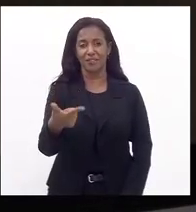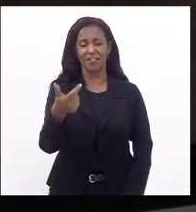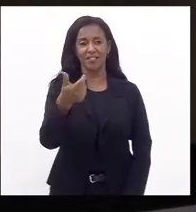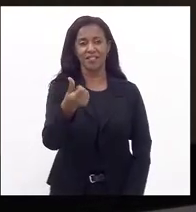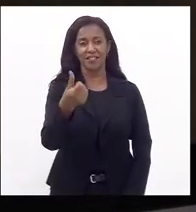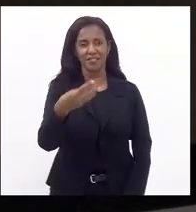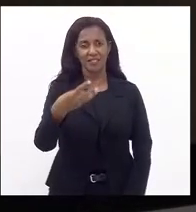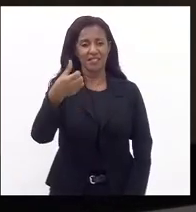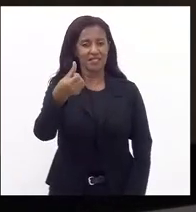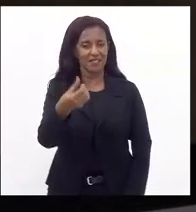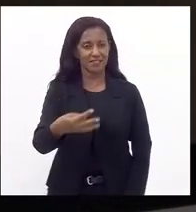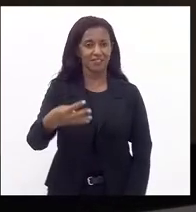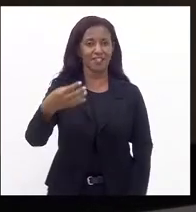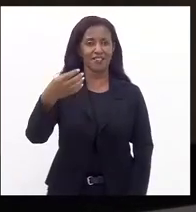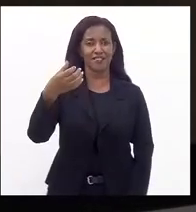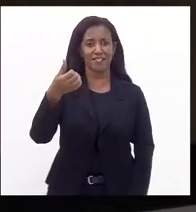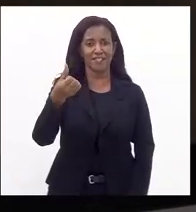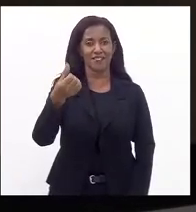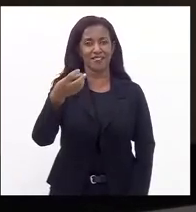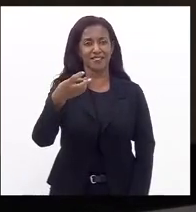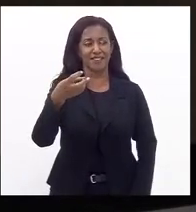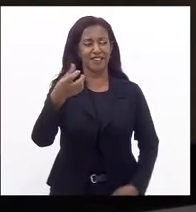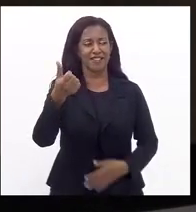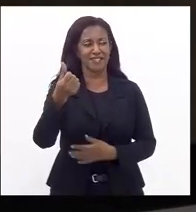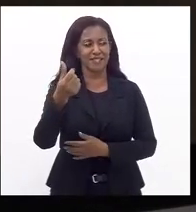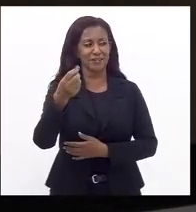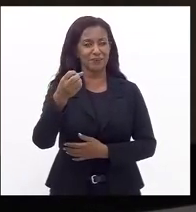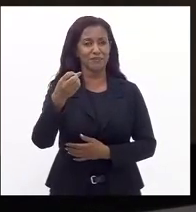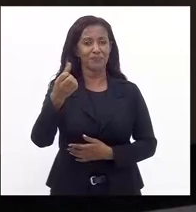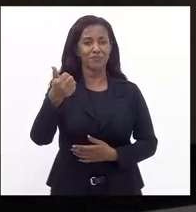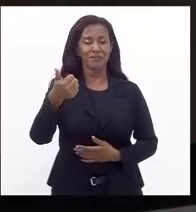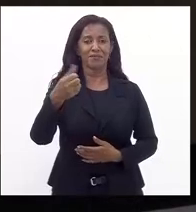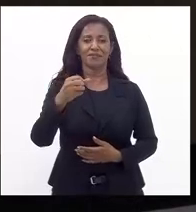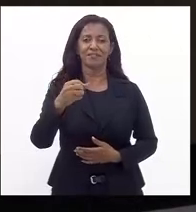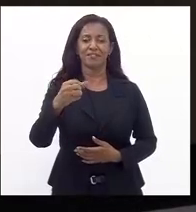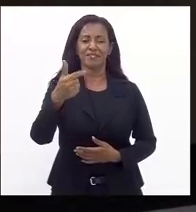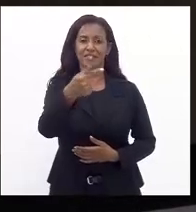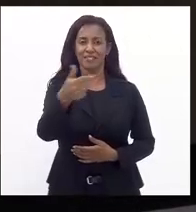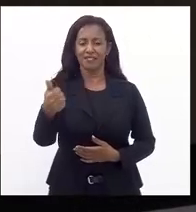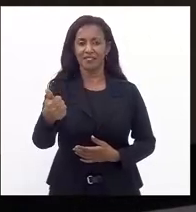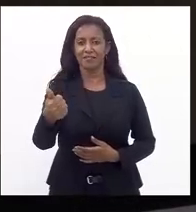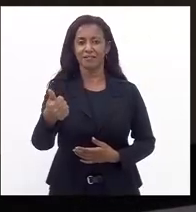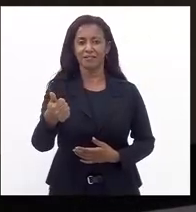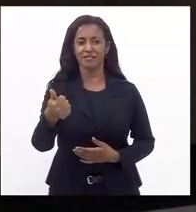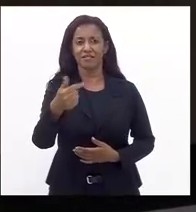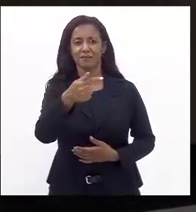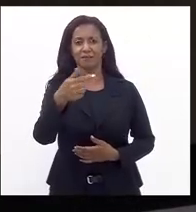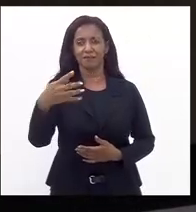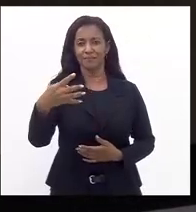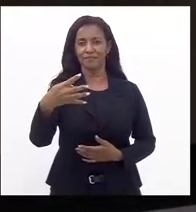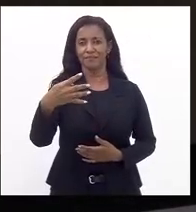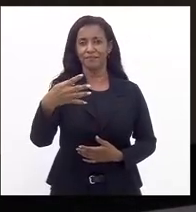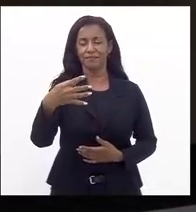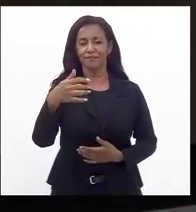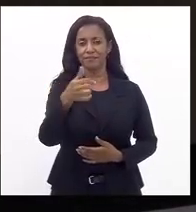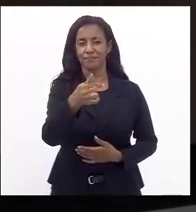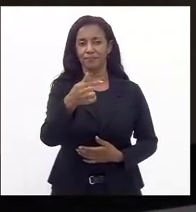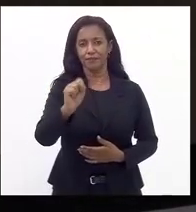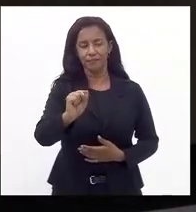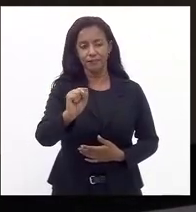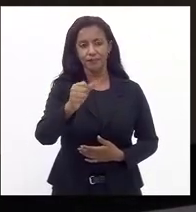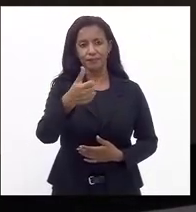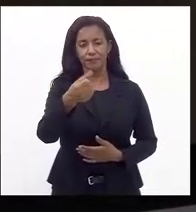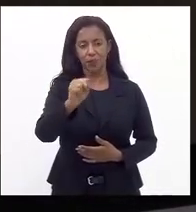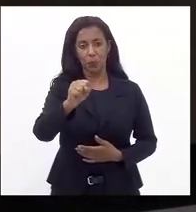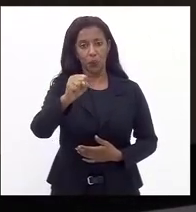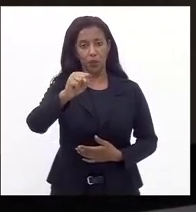1962-63 64 e 67 68 69 71 mil 7478